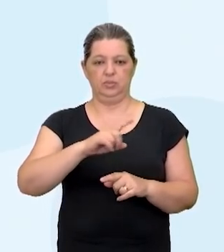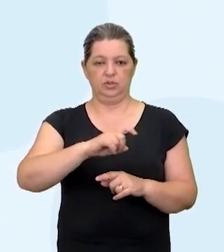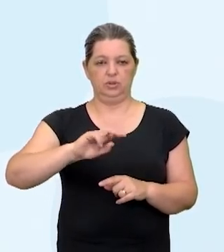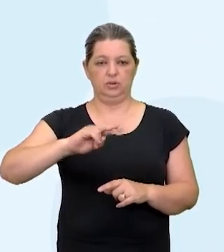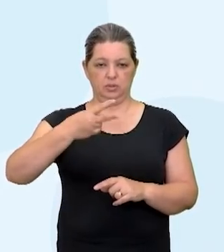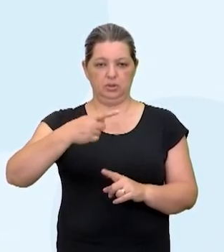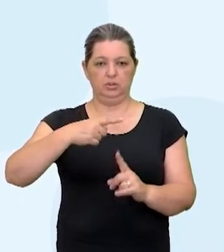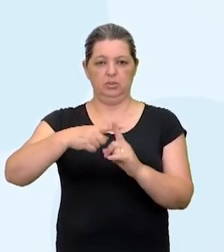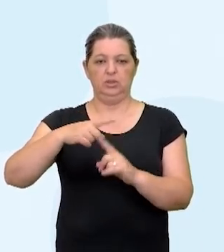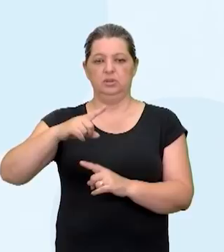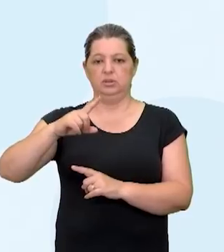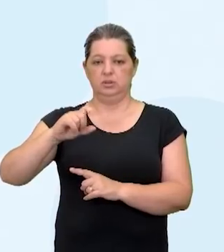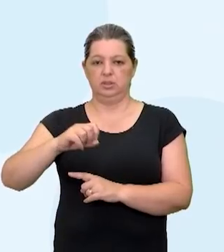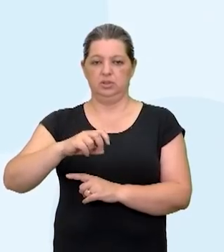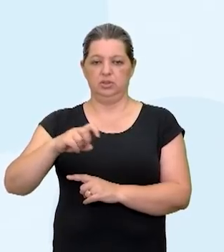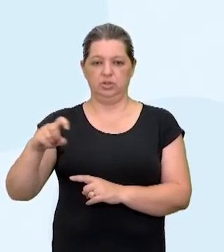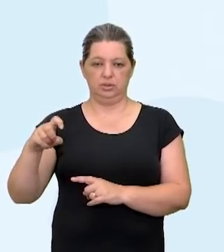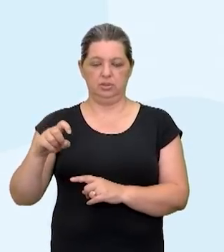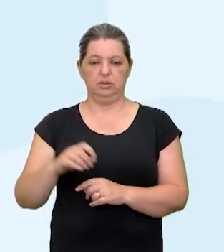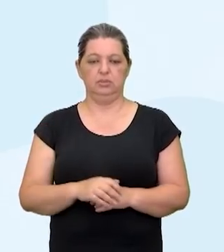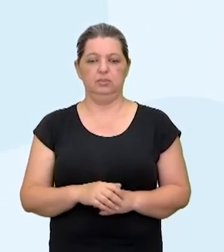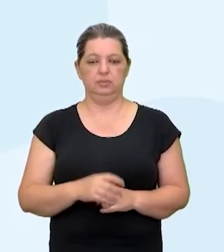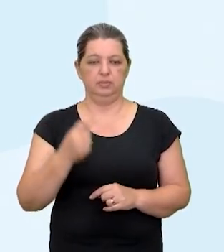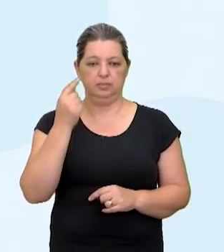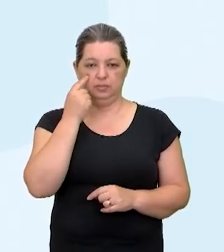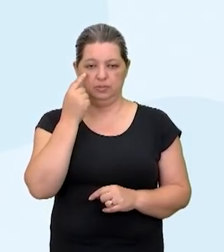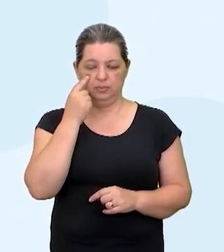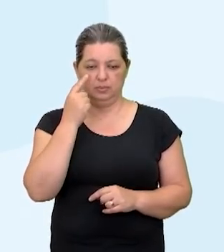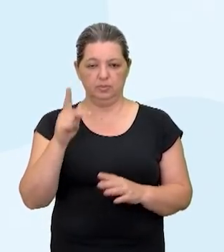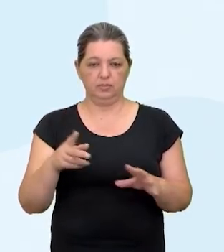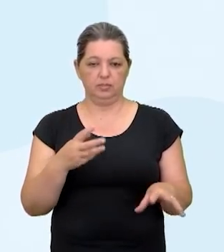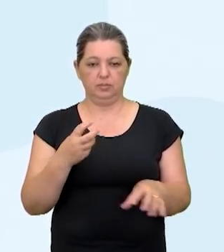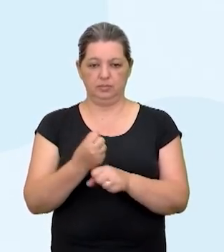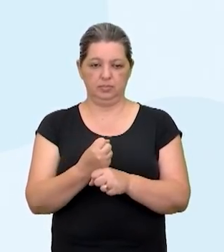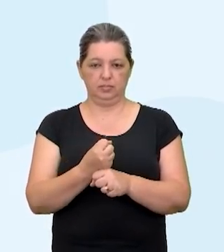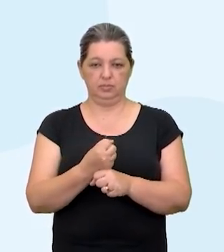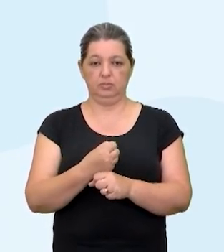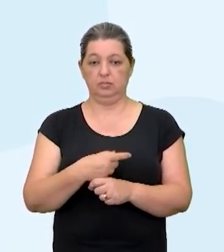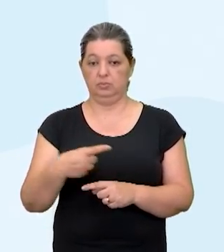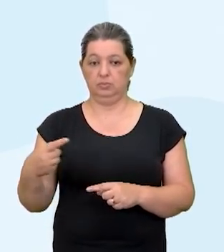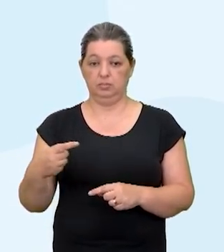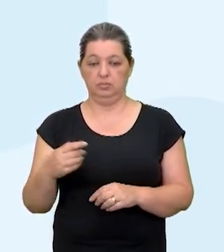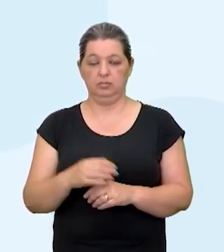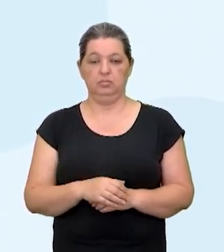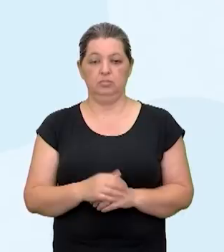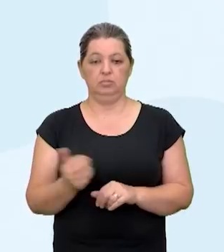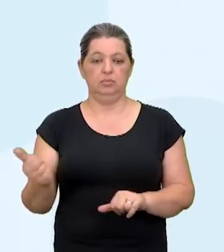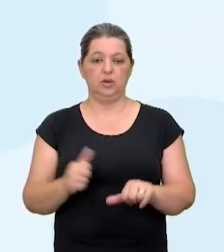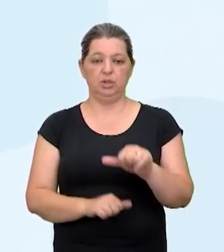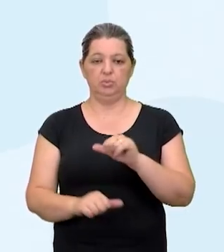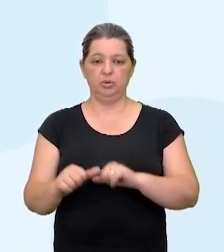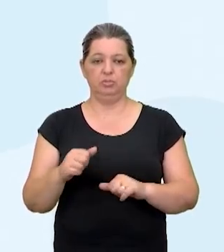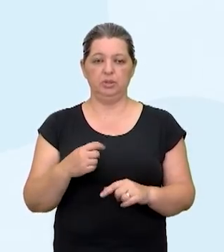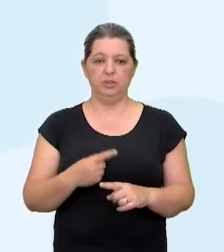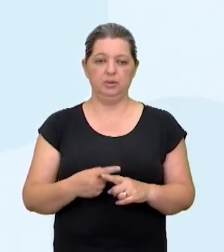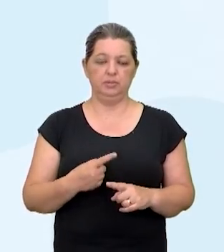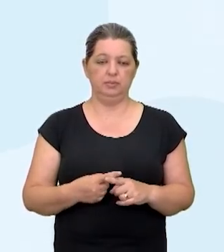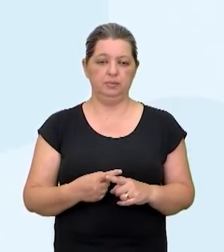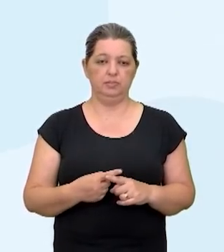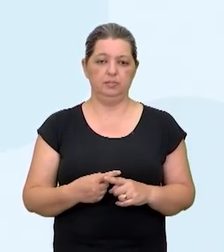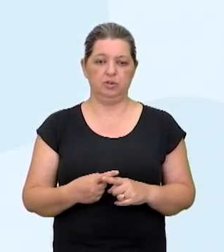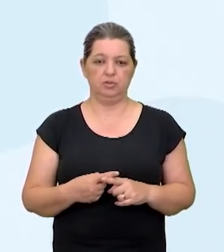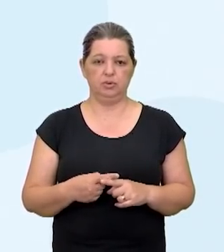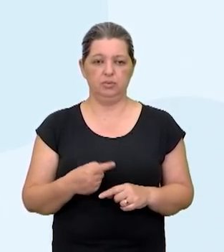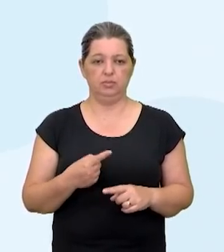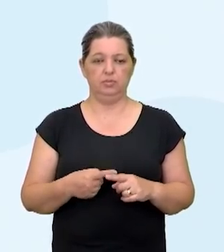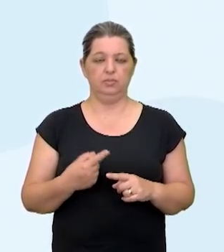termos aí, esse binômio. Eu quero que você pense quem você vai somar aqui do lado para que isso se transforme num produto notável. Você fala, professora,